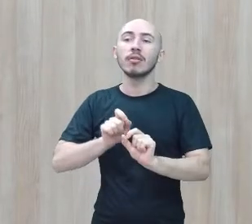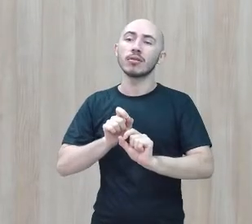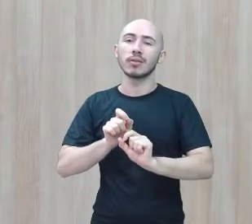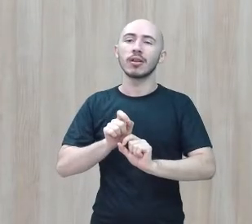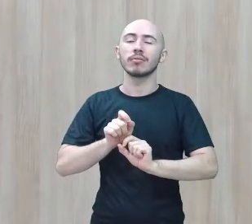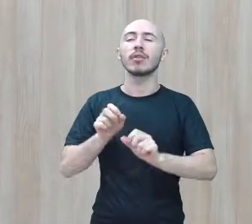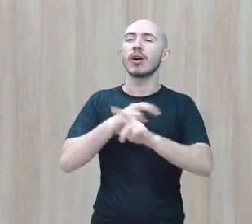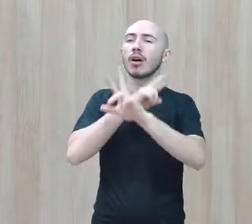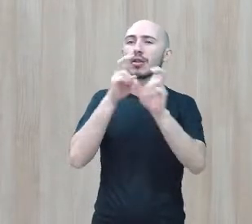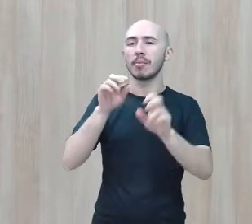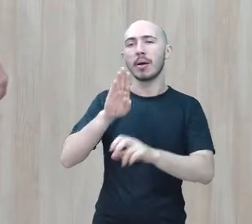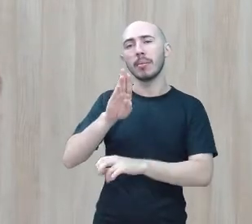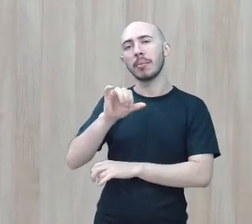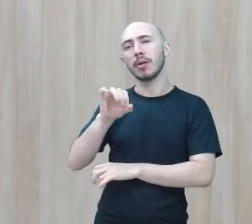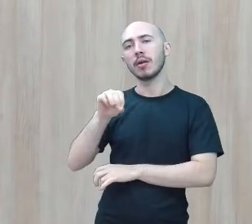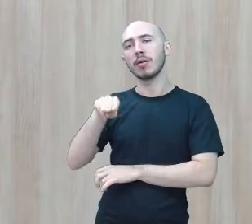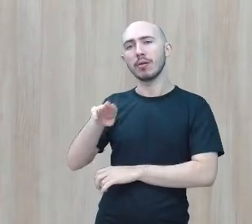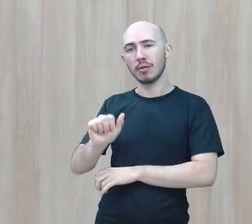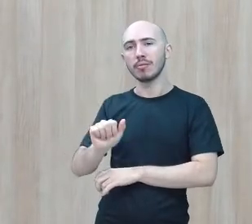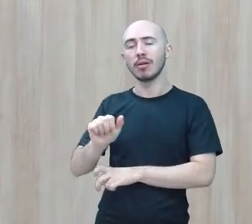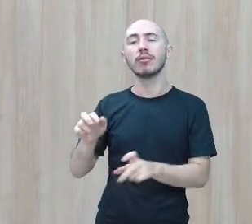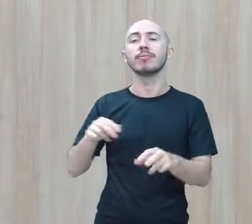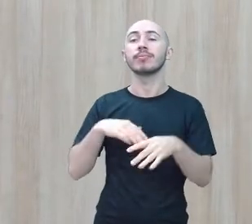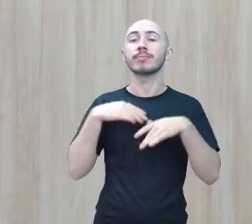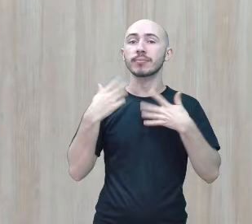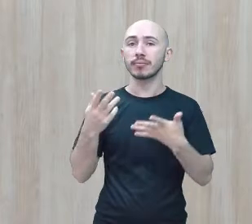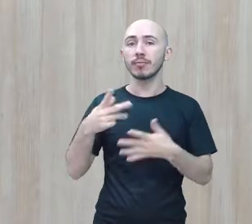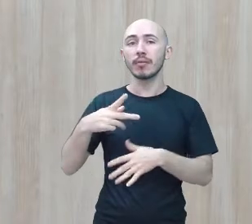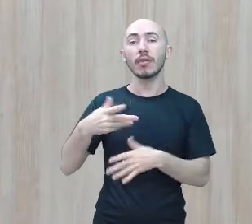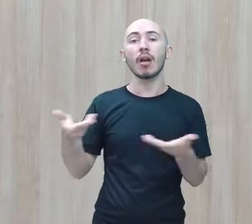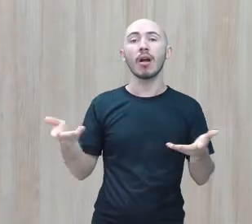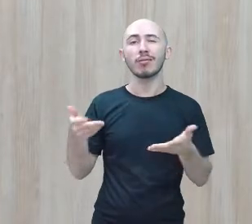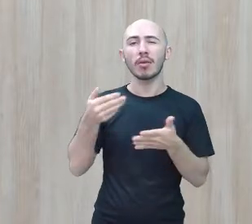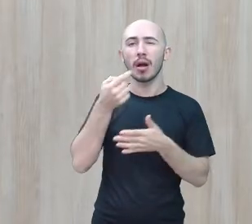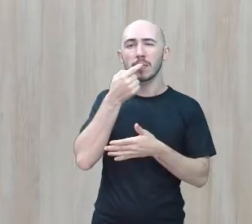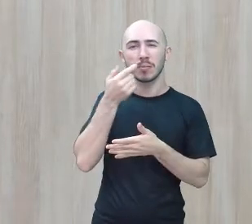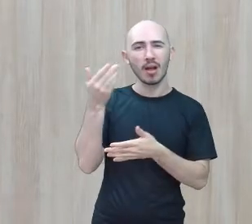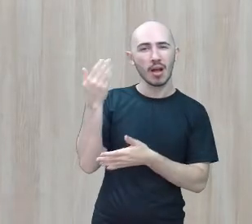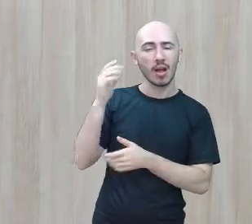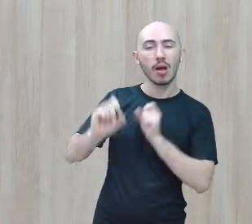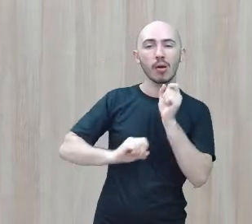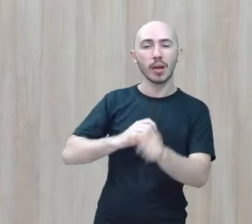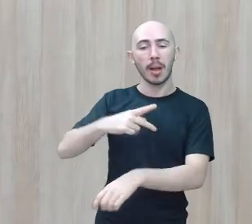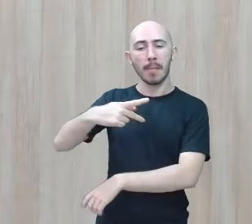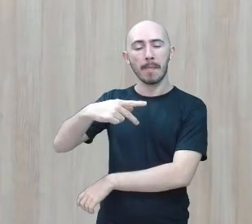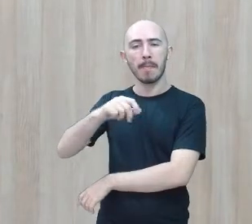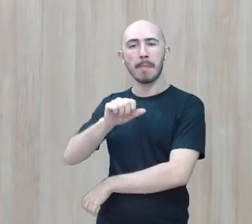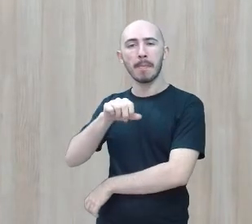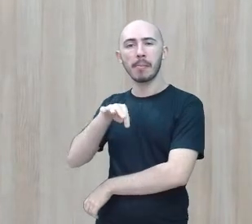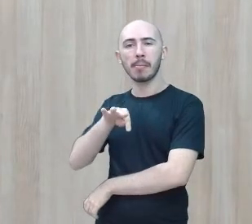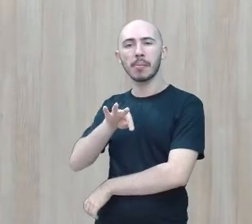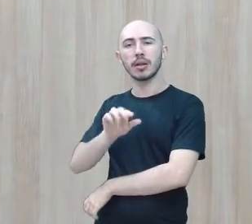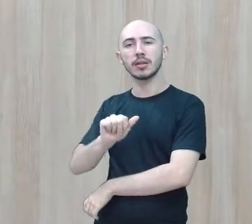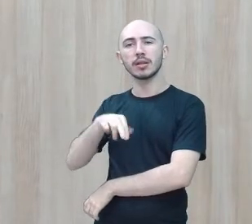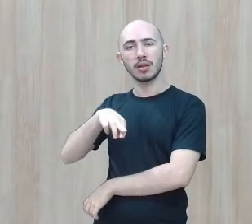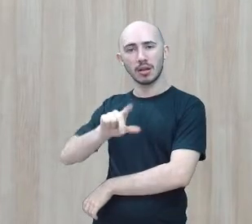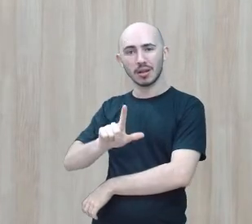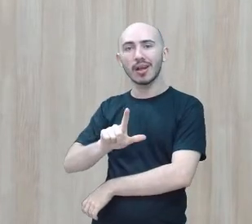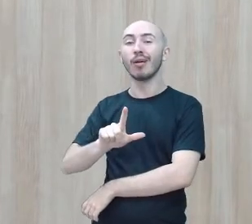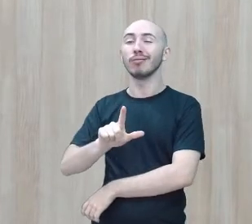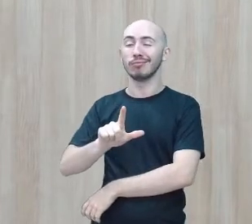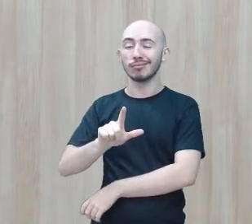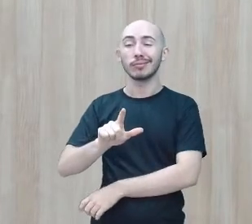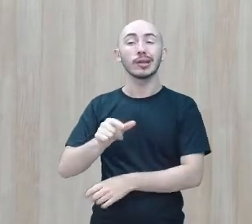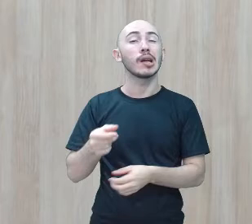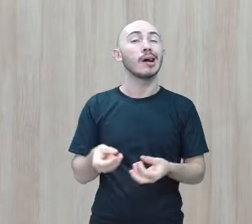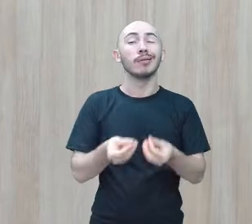de bioma sobre a questão do Pantanal, né? Que recentemente foi aí um desastre ambiental, uma perda